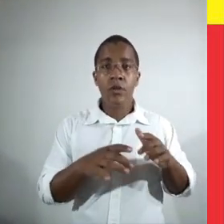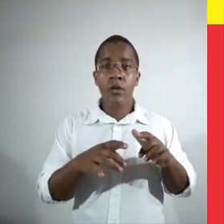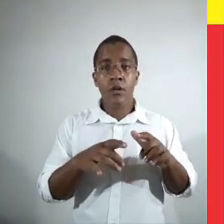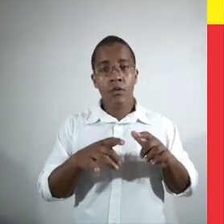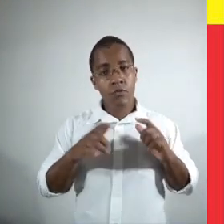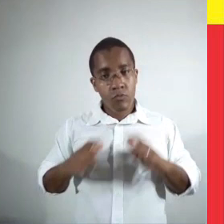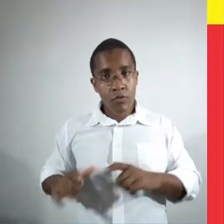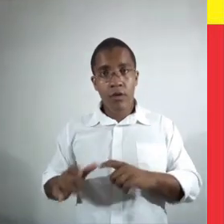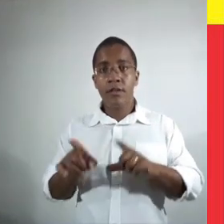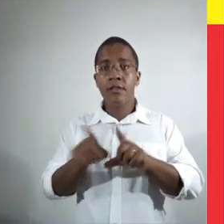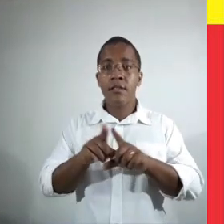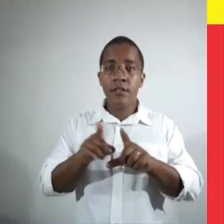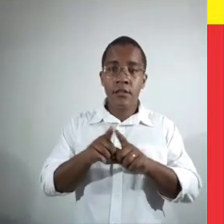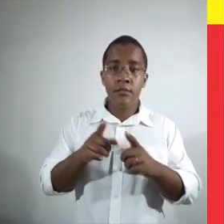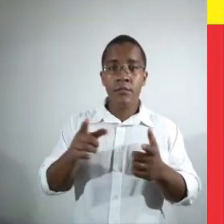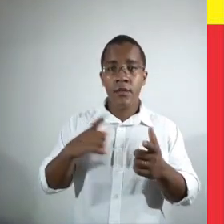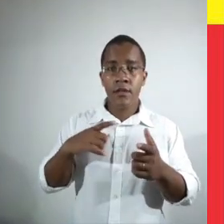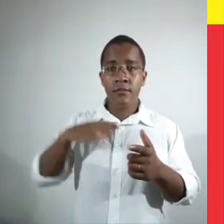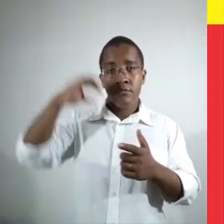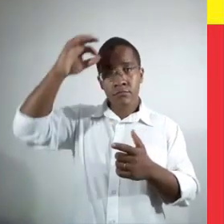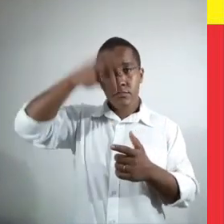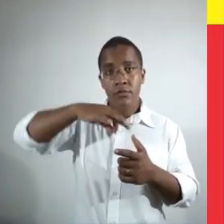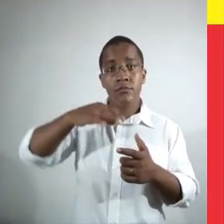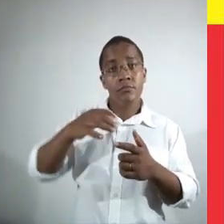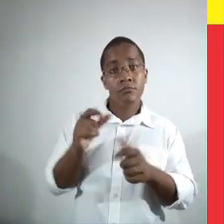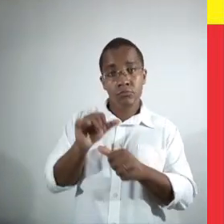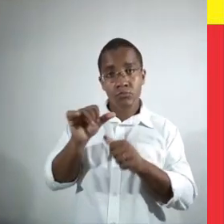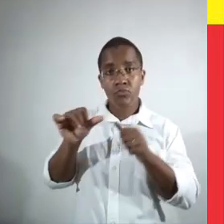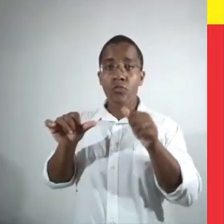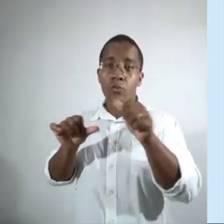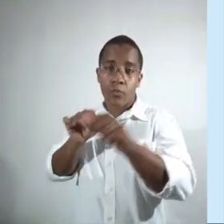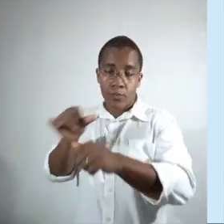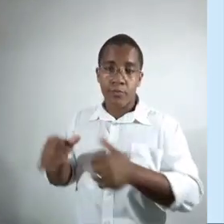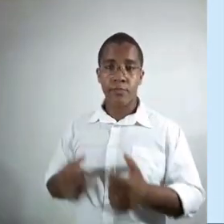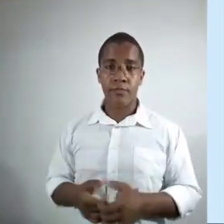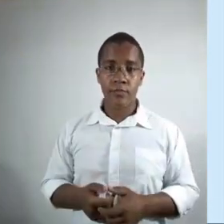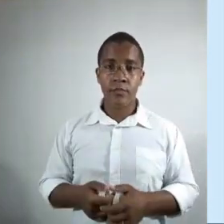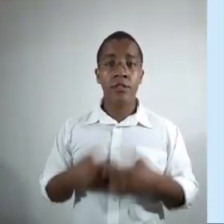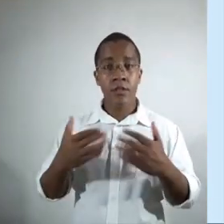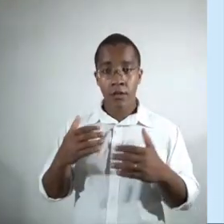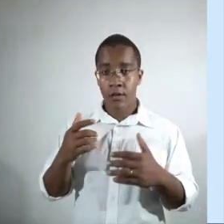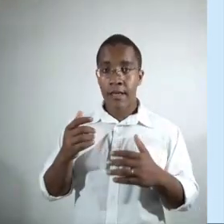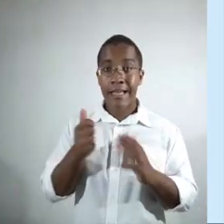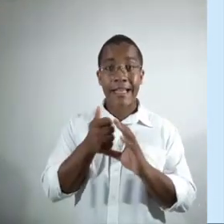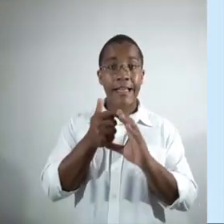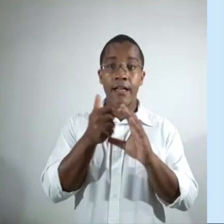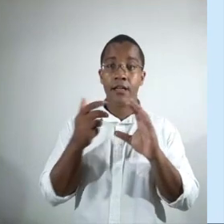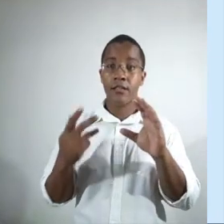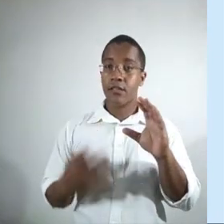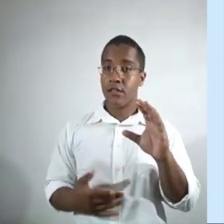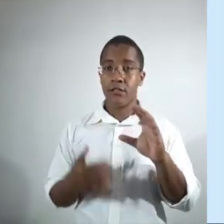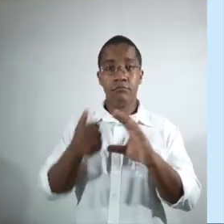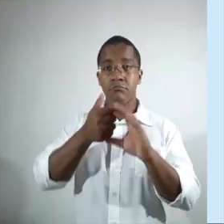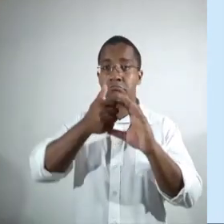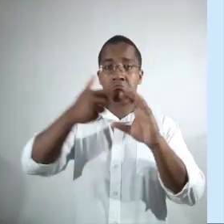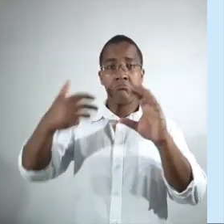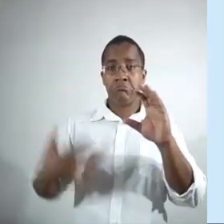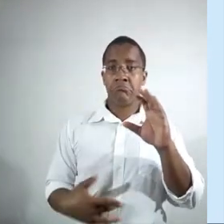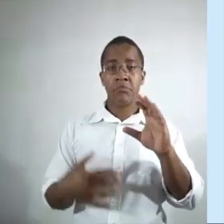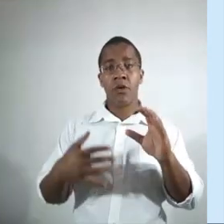desenvolvimento e maturação dos órgãos sexuais. Então, esses hormônios, pessoal, eles desenvolvem